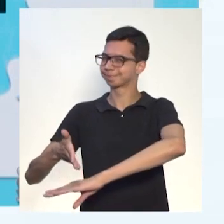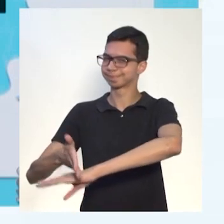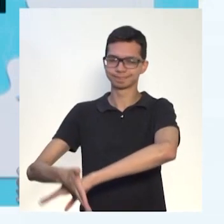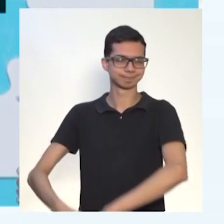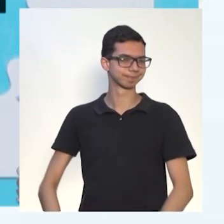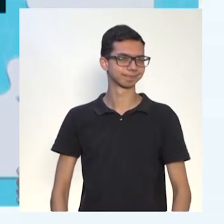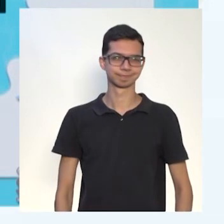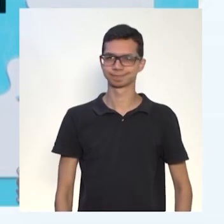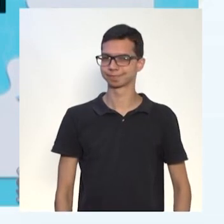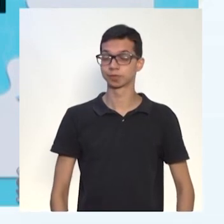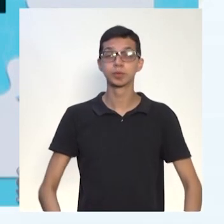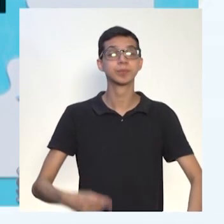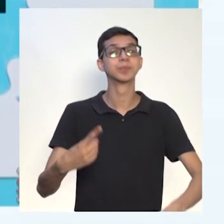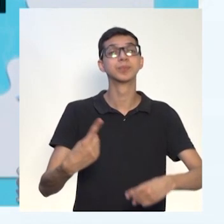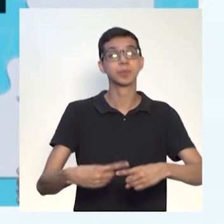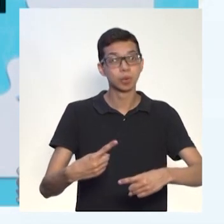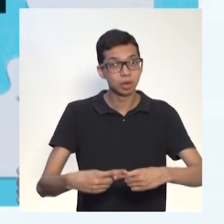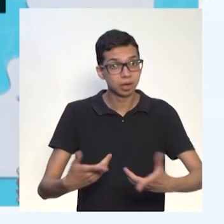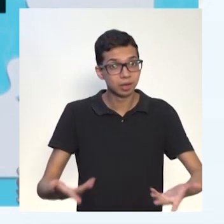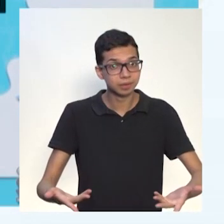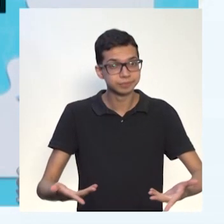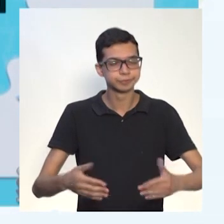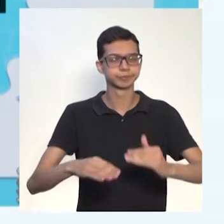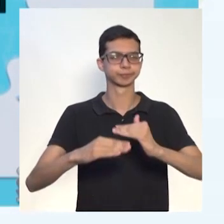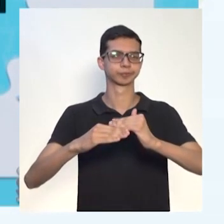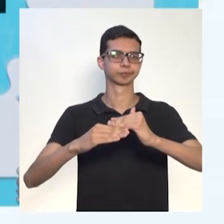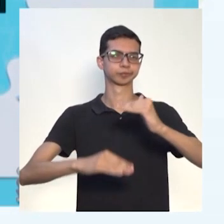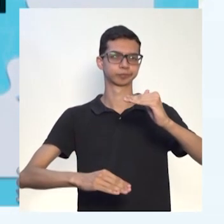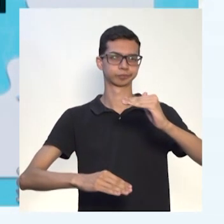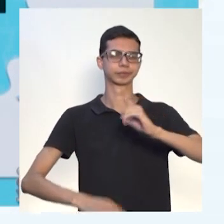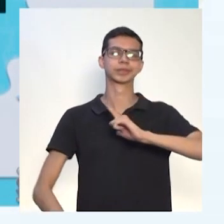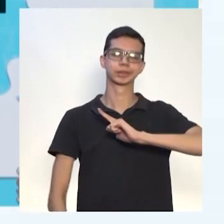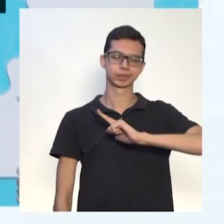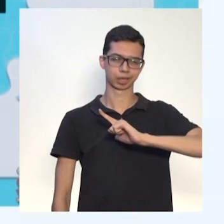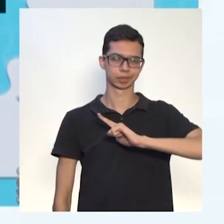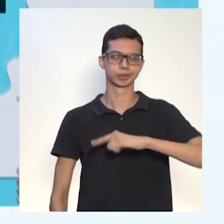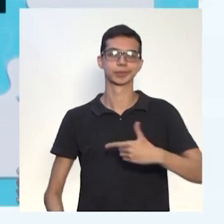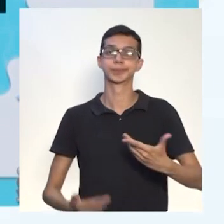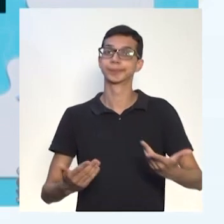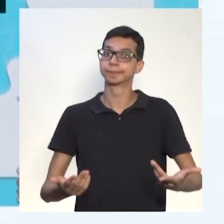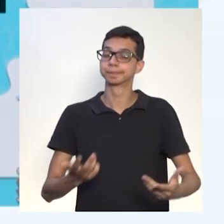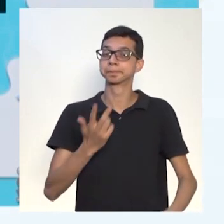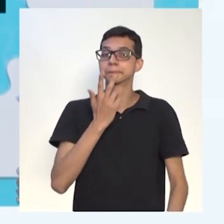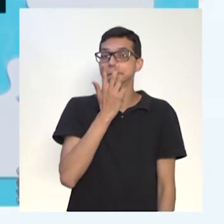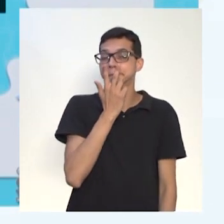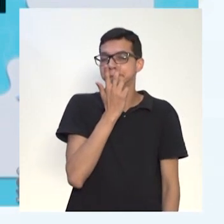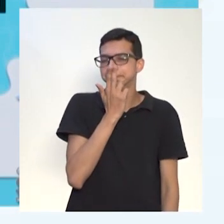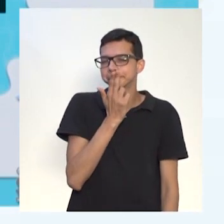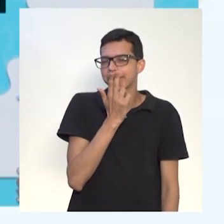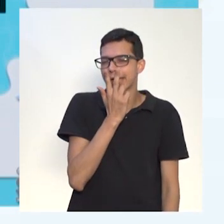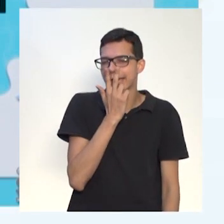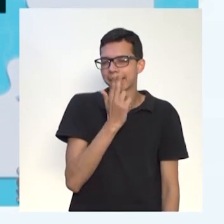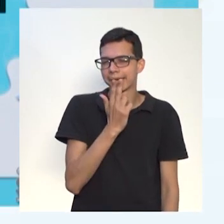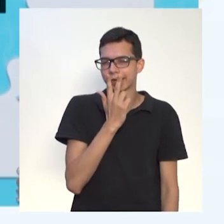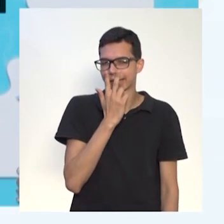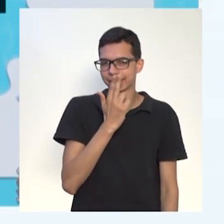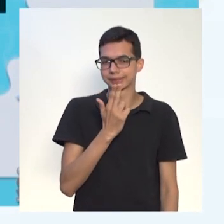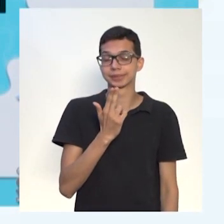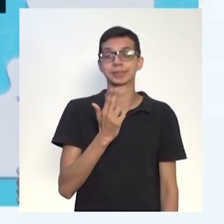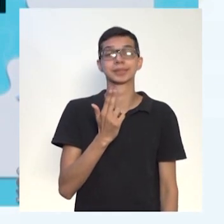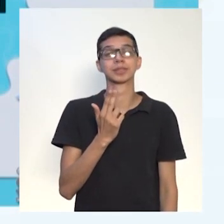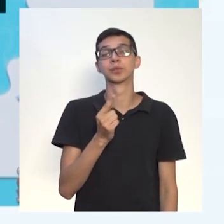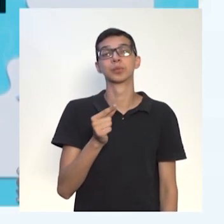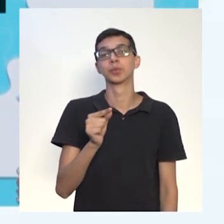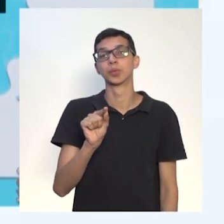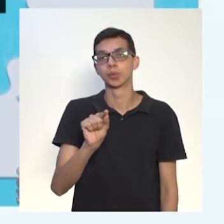Essas desigualdades, ao que tudo indica, elas se parecem, né, elas se apresentam como